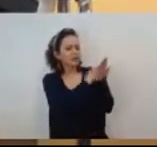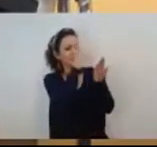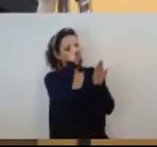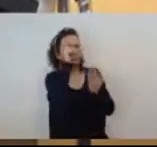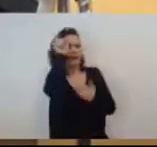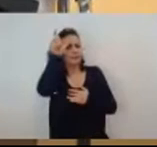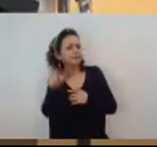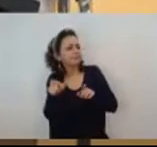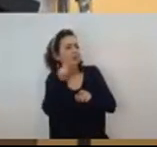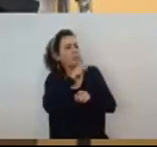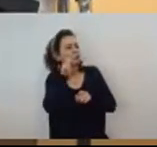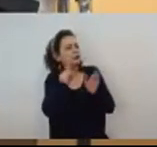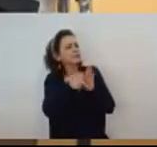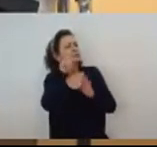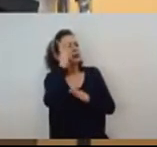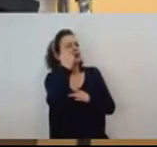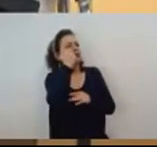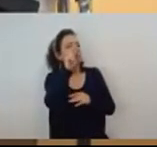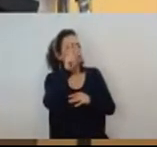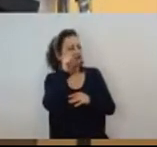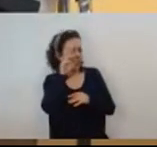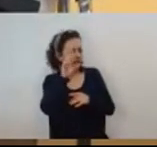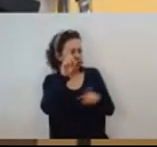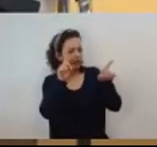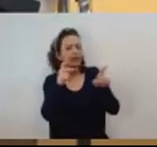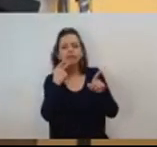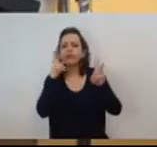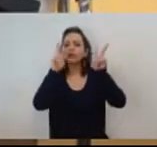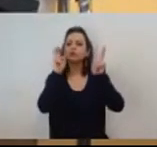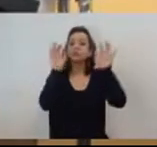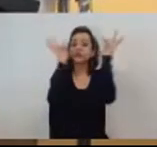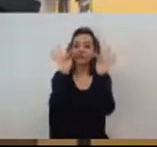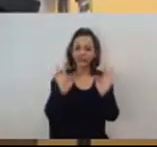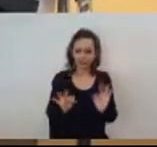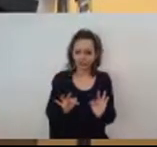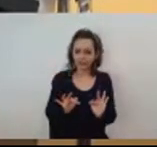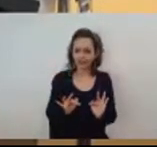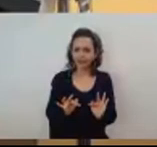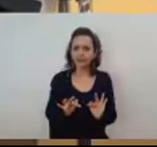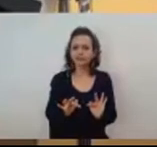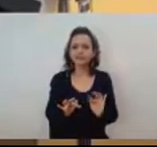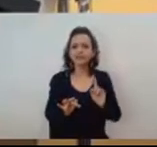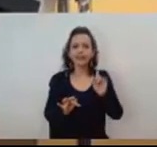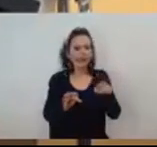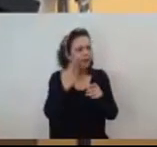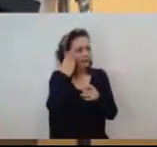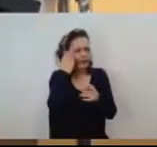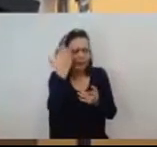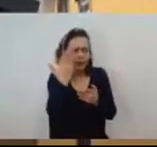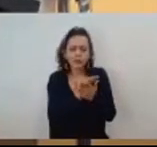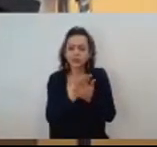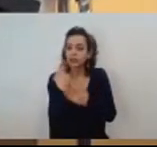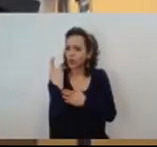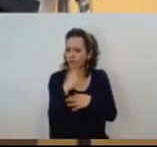sobre felicidade aliás é uma das aulas a mais procuradas em Harvard ele tem uma matriz e